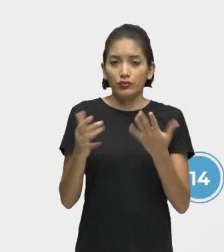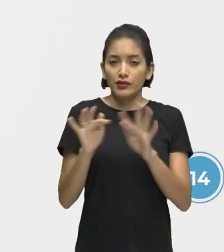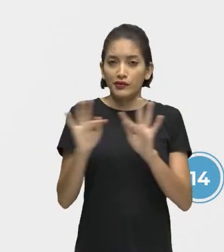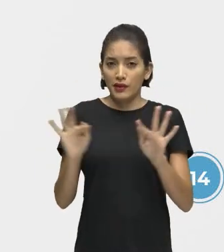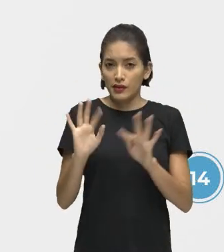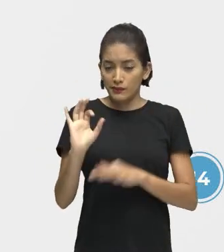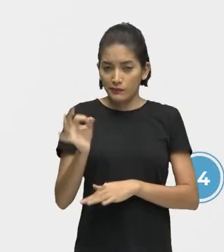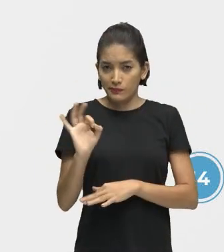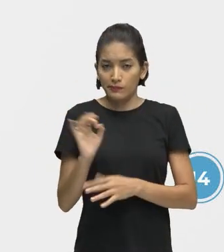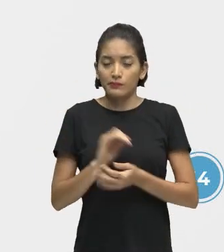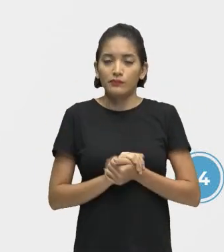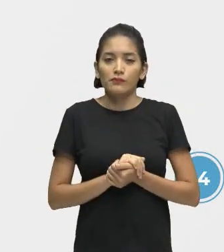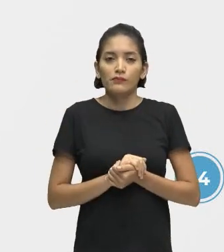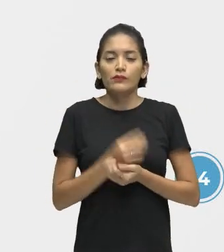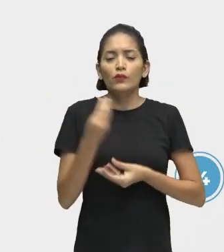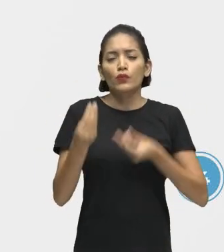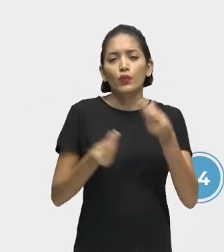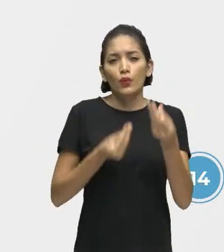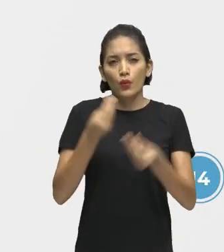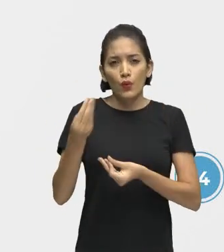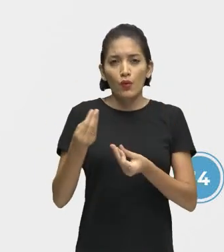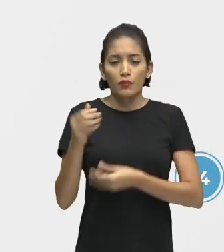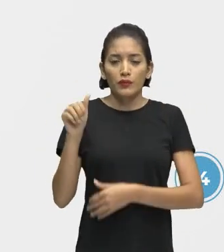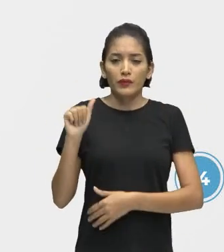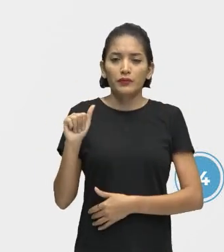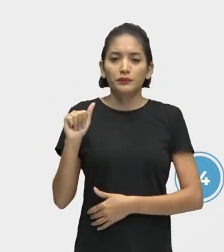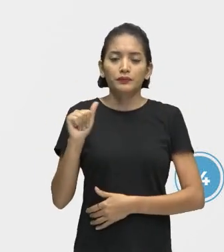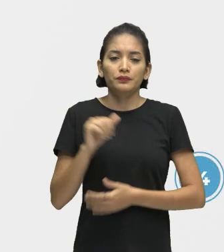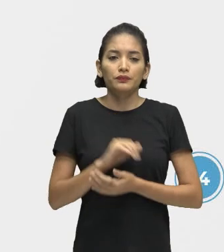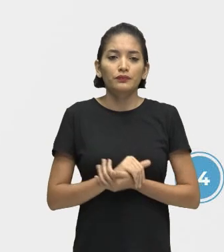sentenças. Vamos ver como vai ficar aqui o item A.